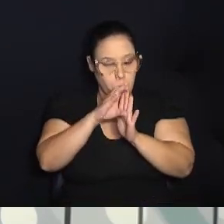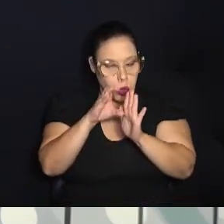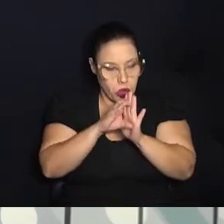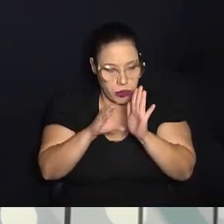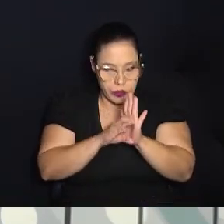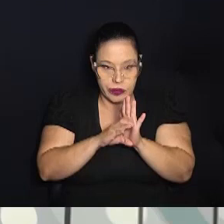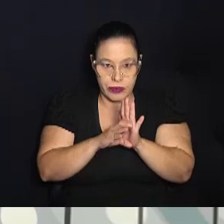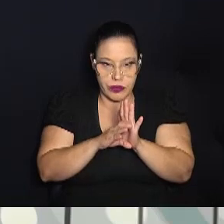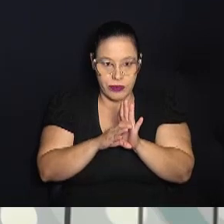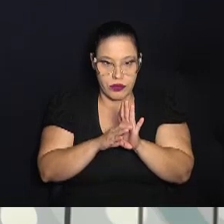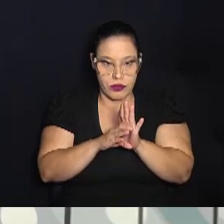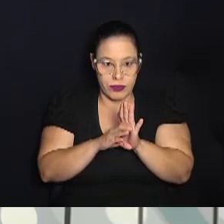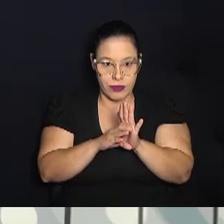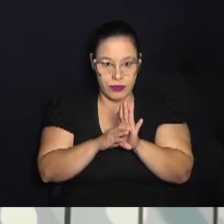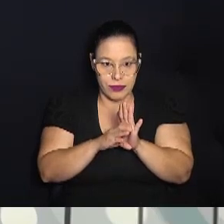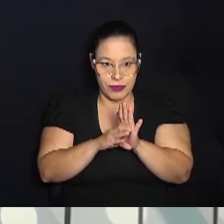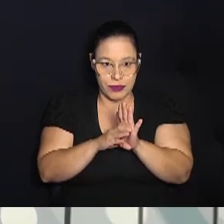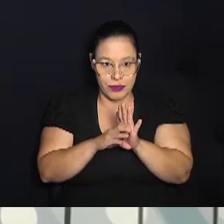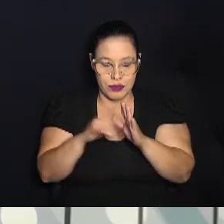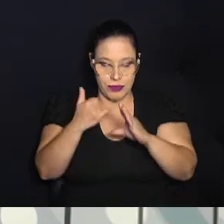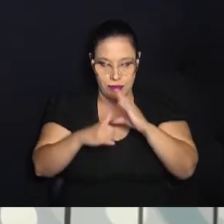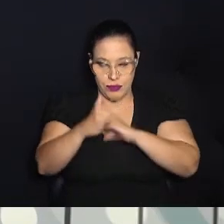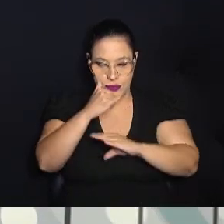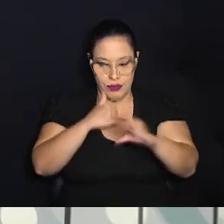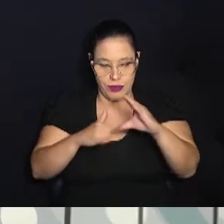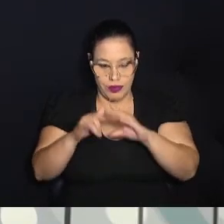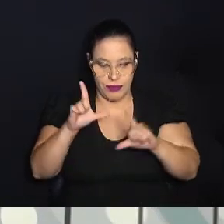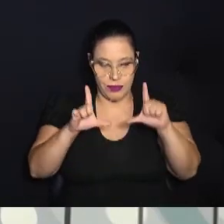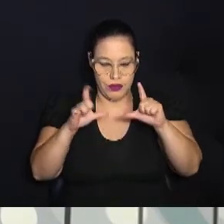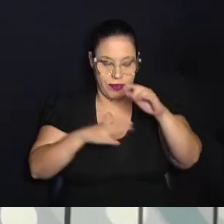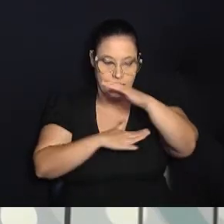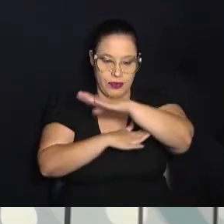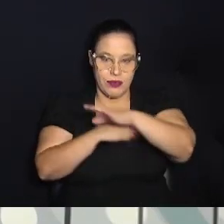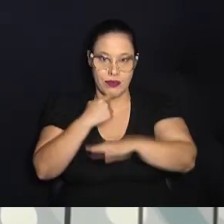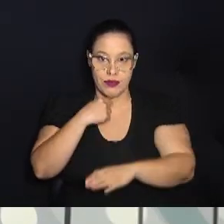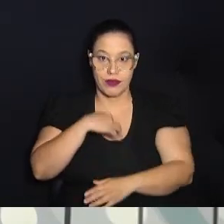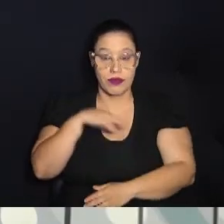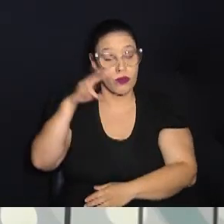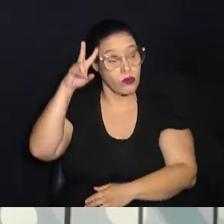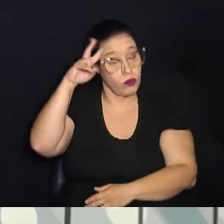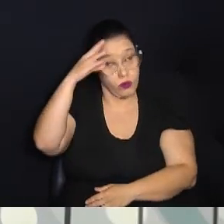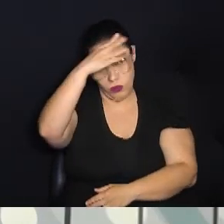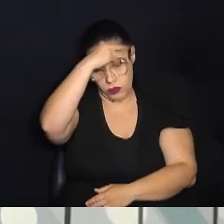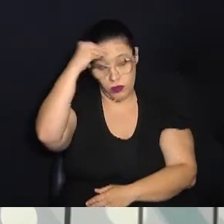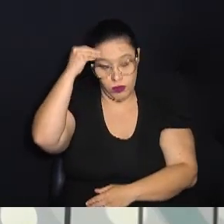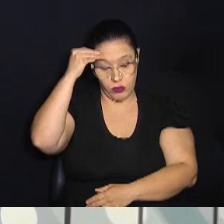conferir todos os quadros da nossa programação no YouTube da TV Câmara Campinas e não